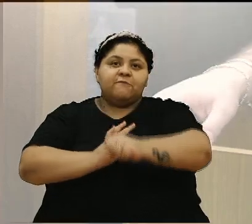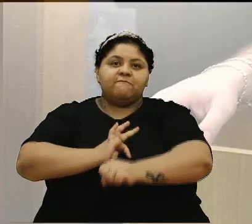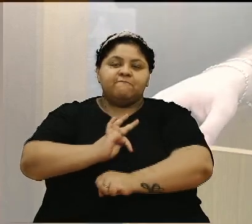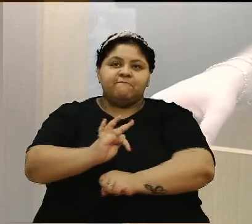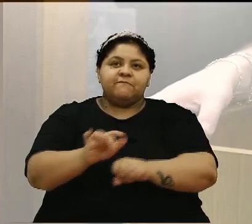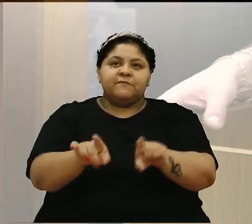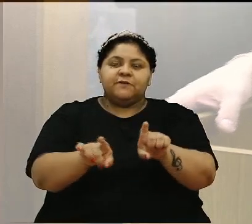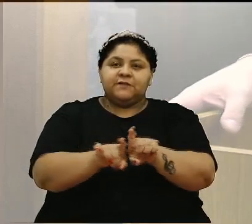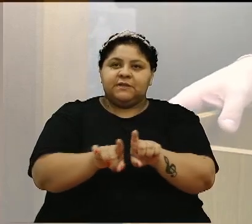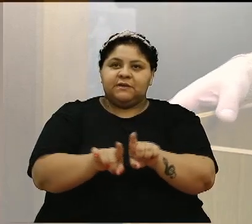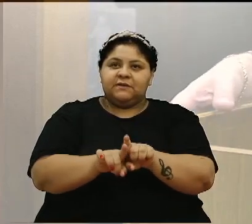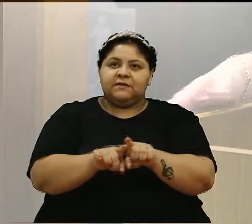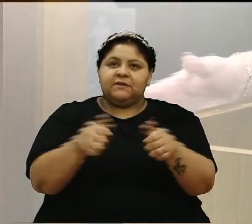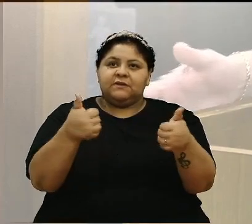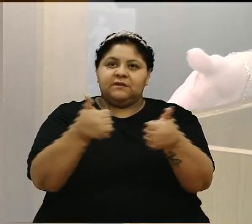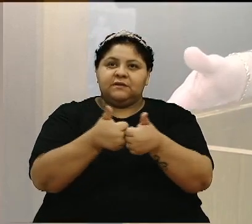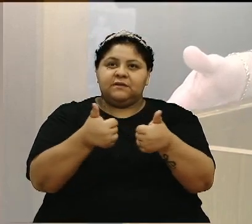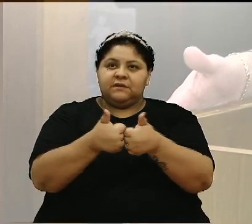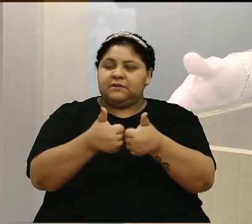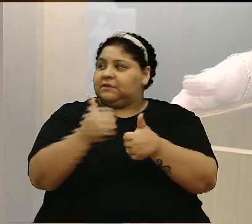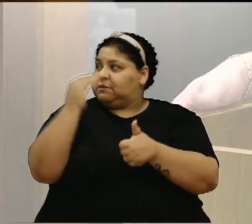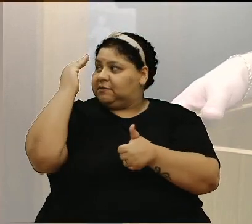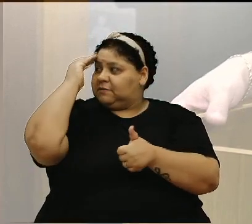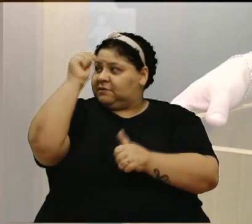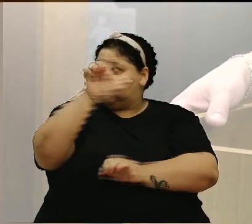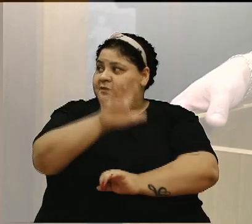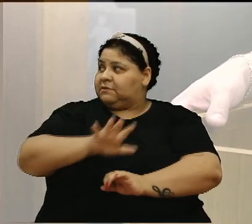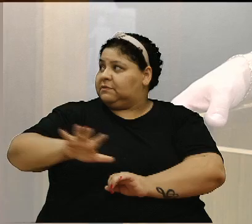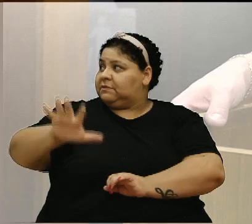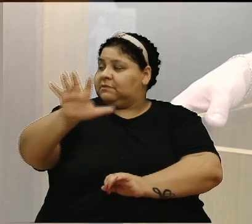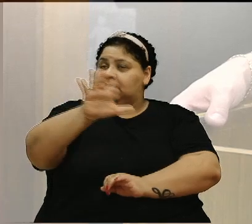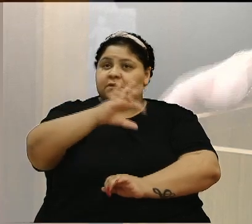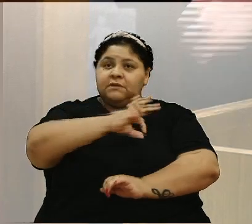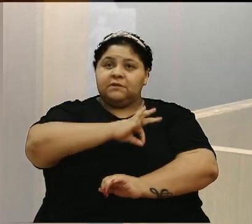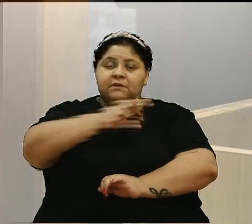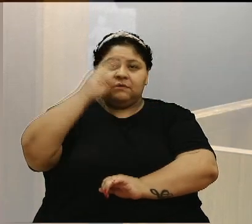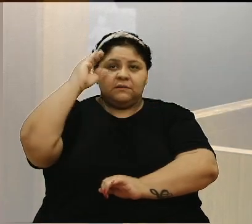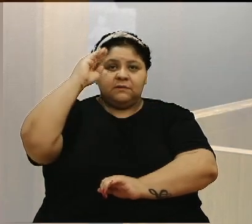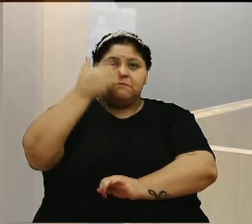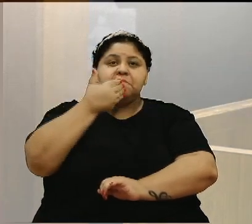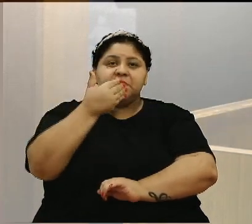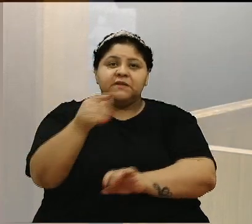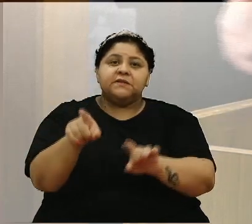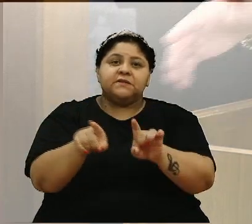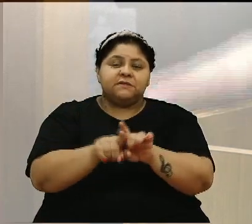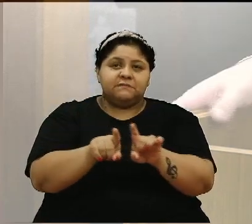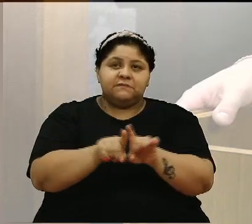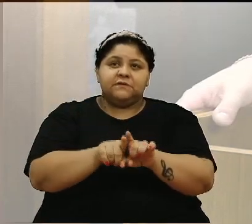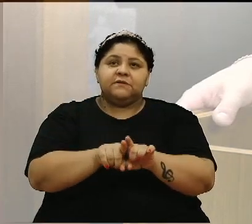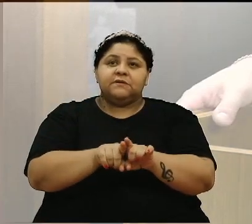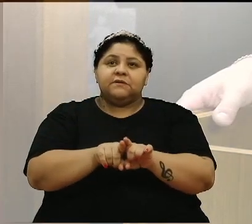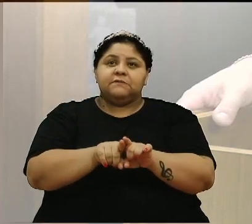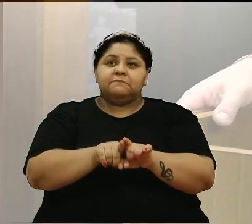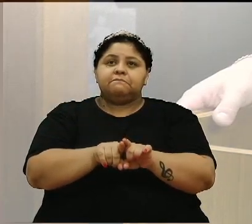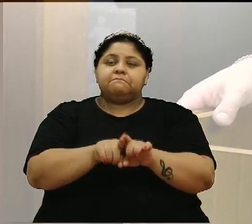como estivemos no Comando Geral da Brigada Militar pleiteando, e aí também envolve uma questão de